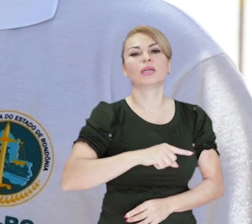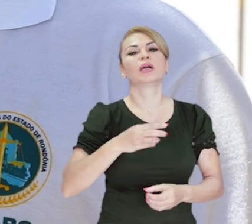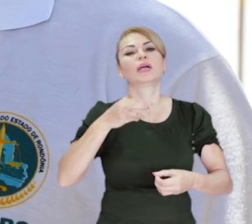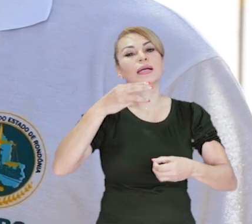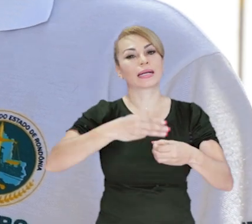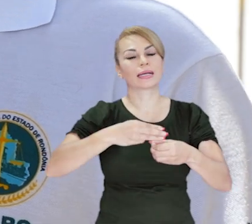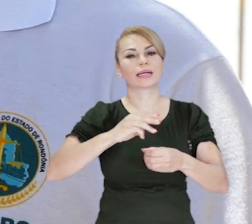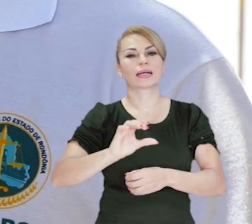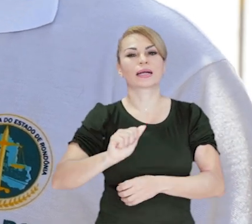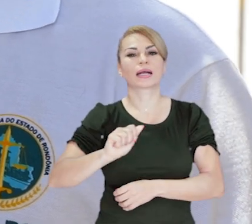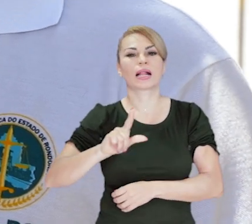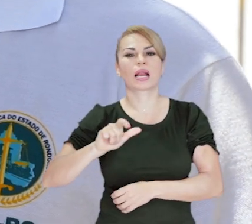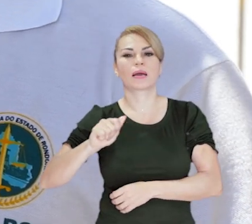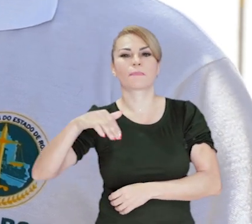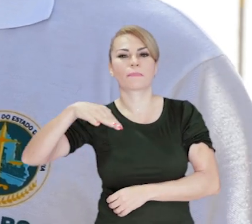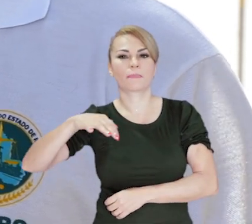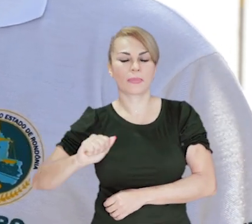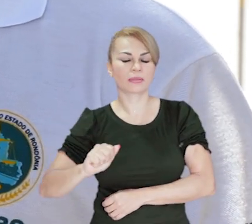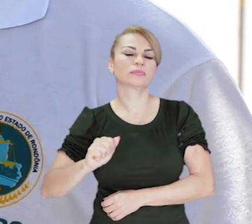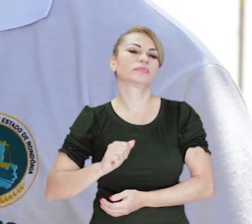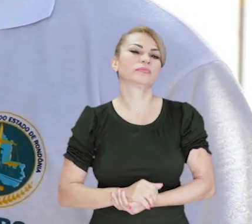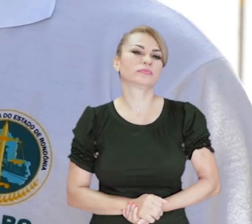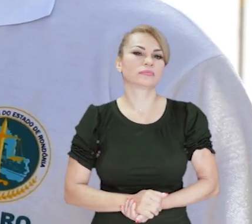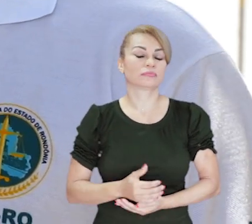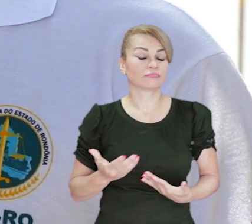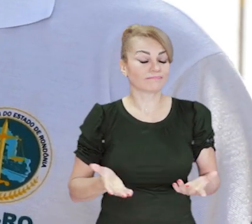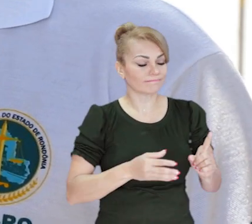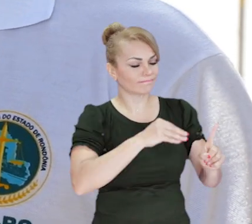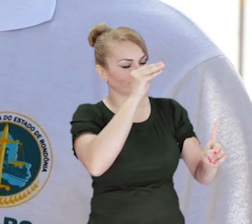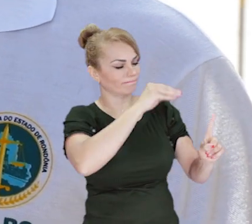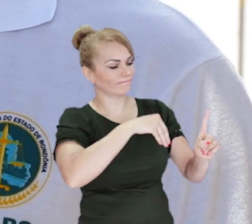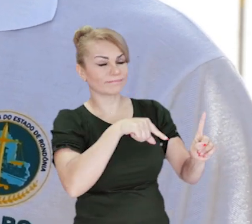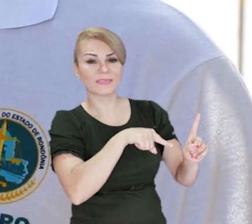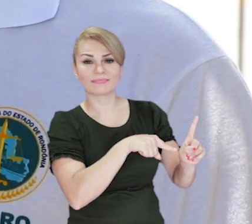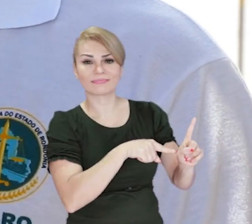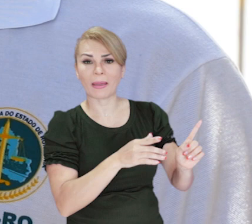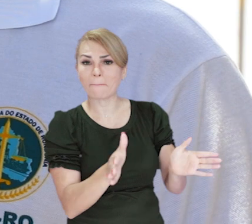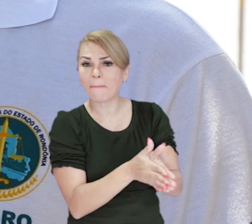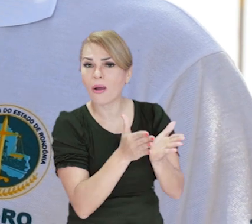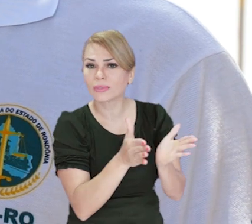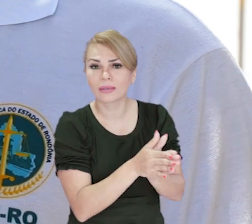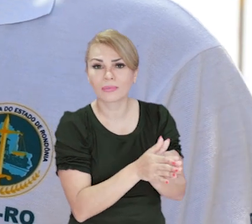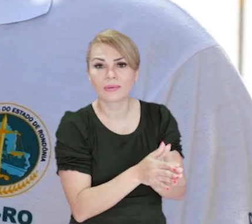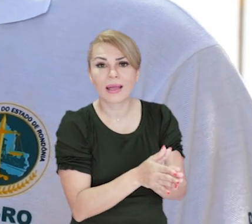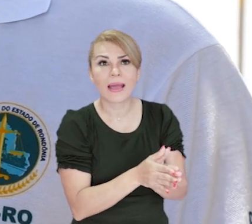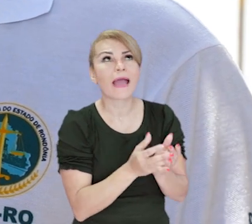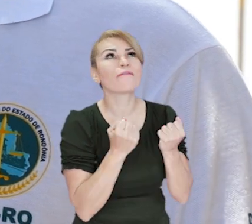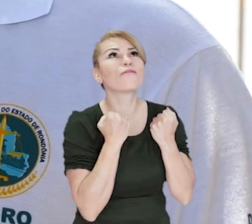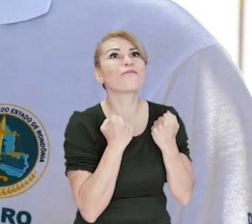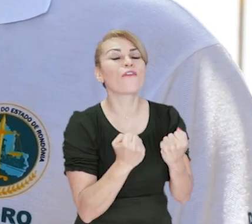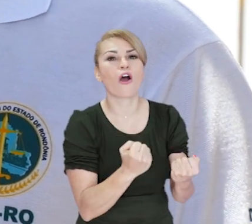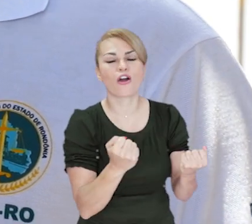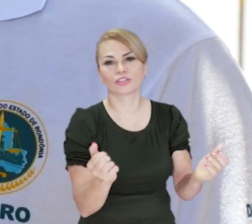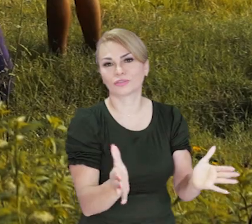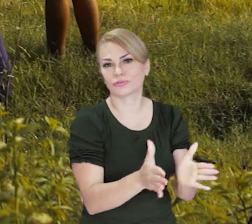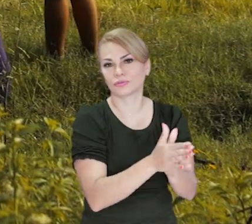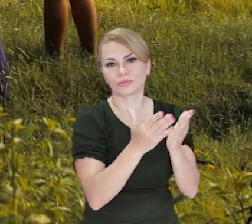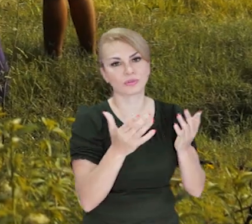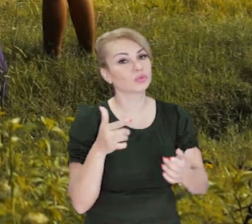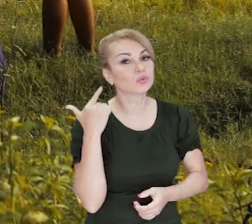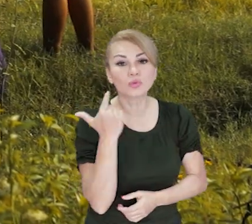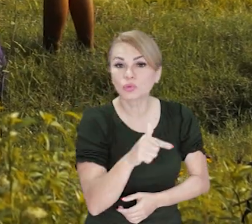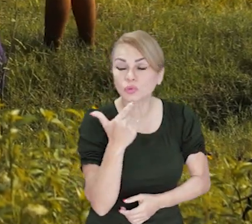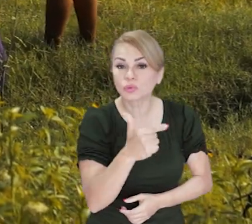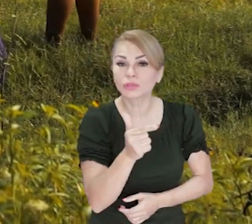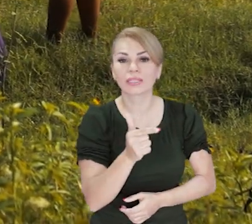porque aqui eu entendo que essas pessoas não são vulneráveis, elas são hipervulneráveis. Elas não têm acesso a serviços básicos de saúde,